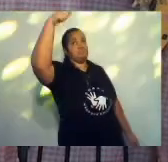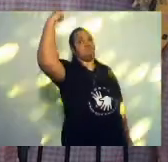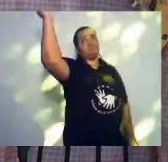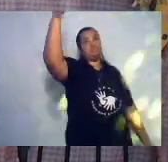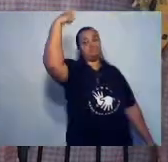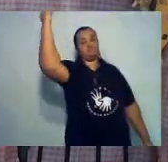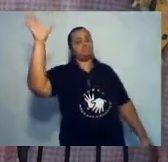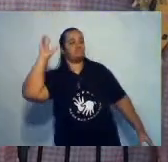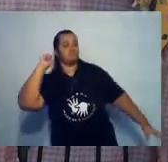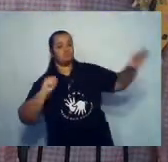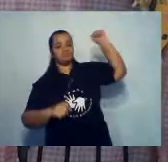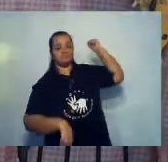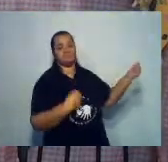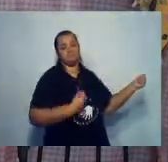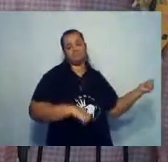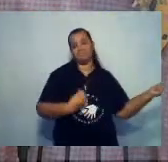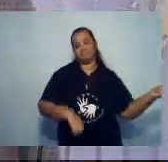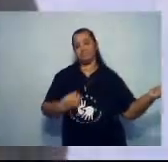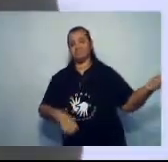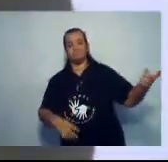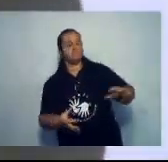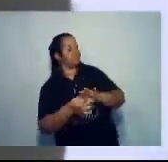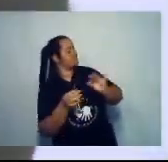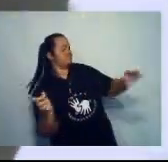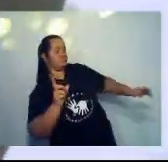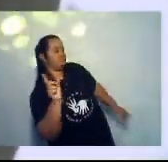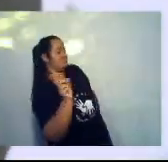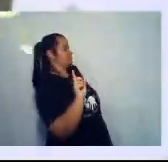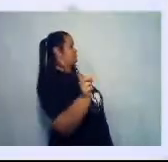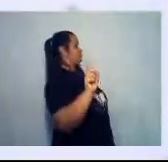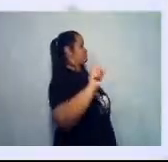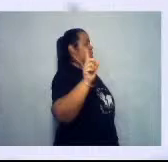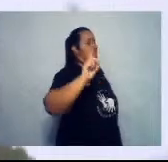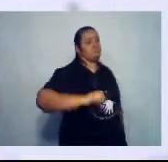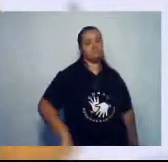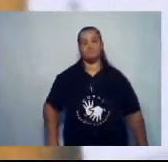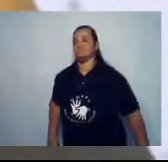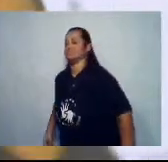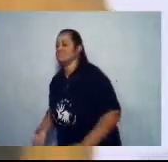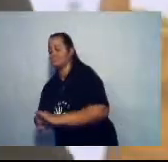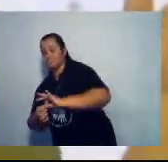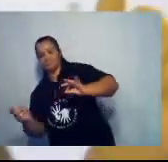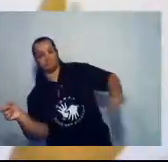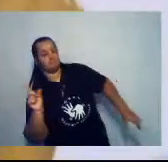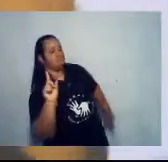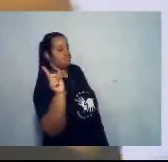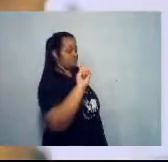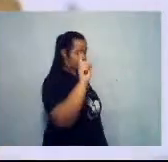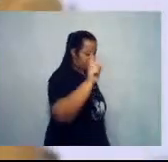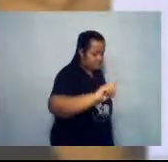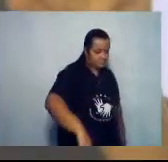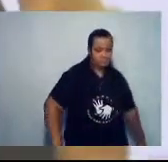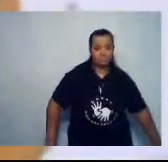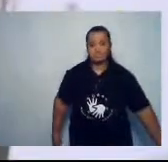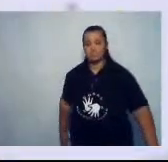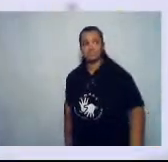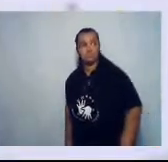Deixa de ser pião, de ouvir modão. Meu violão, não deixo, não, não